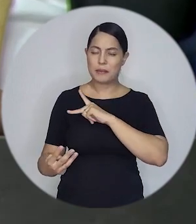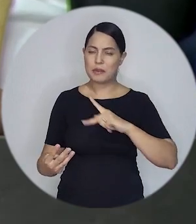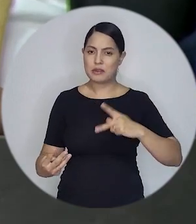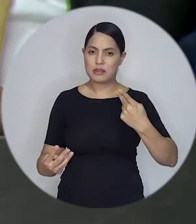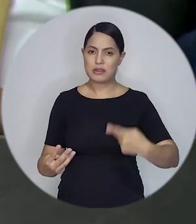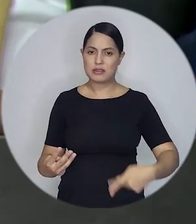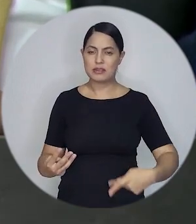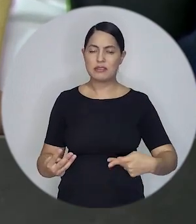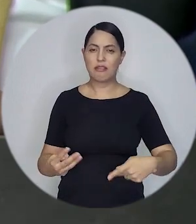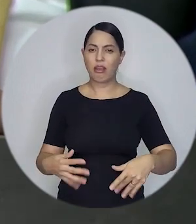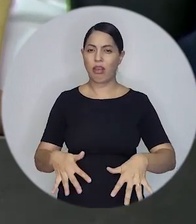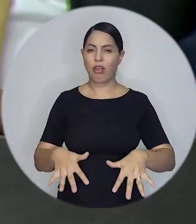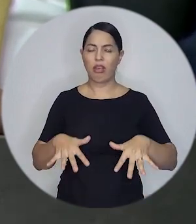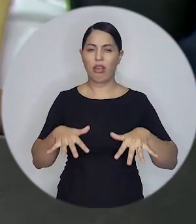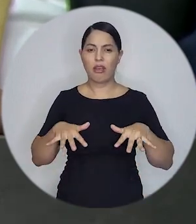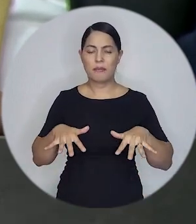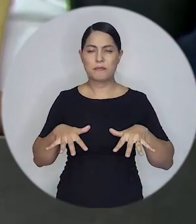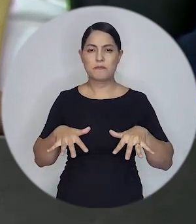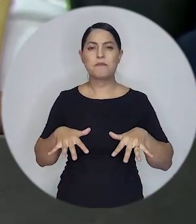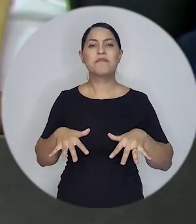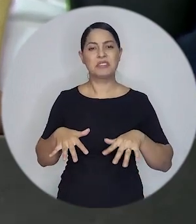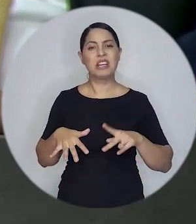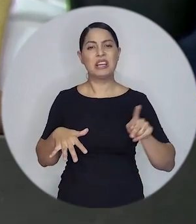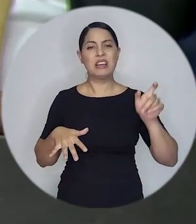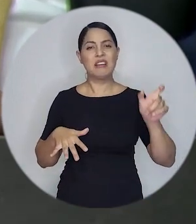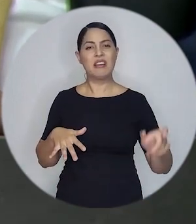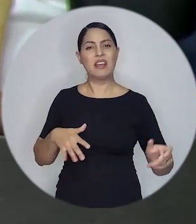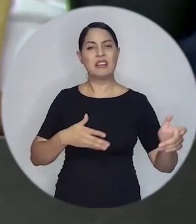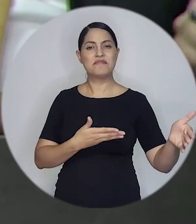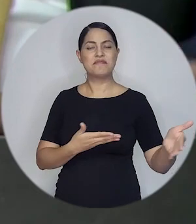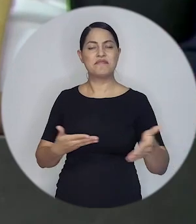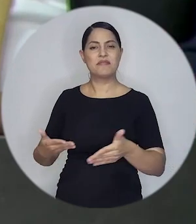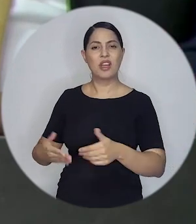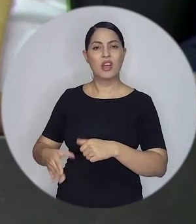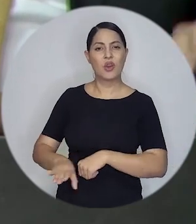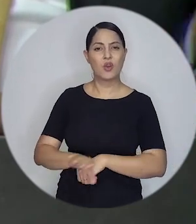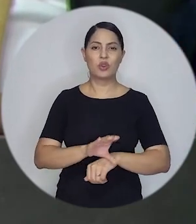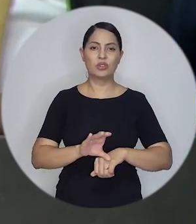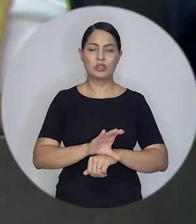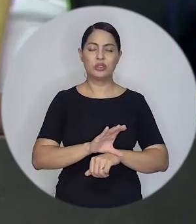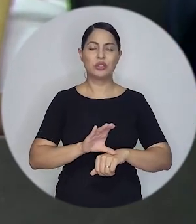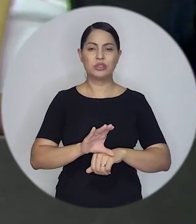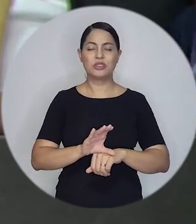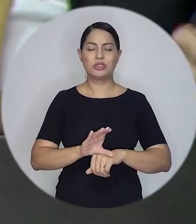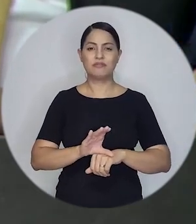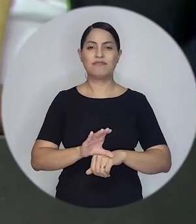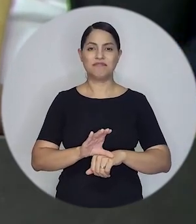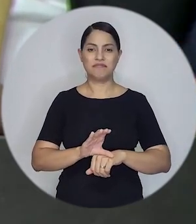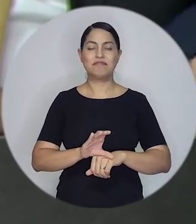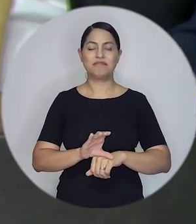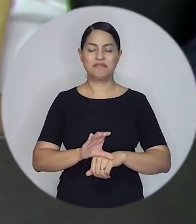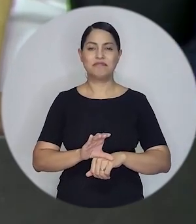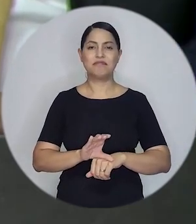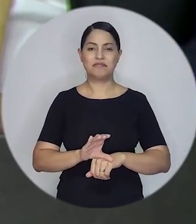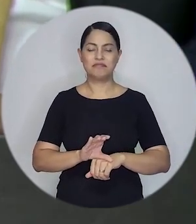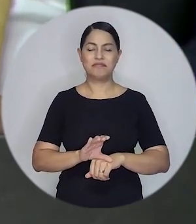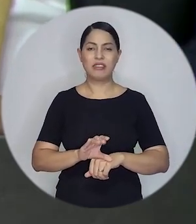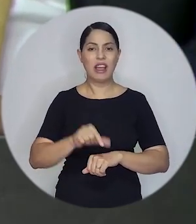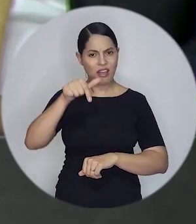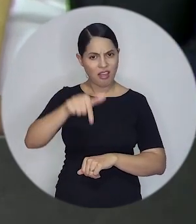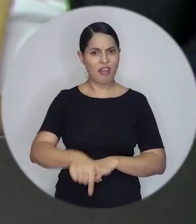da presidência desta casa, ele soube acolher o Birô da Constituinte,